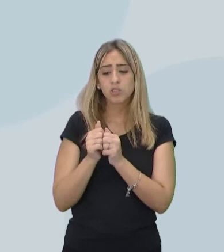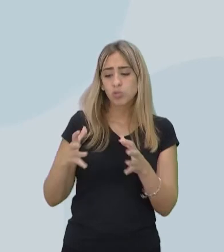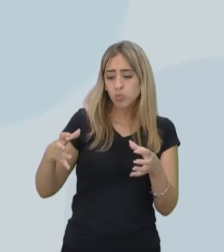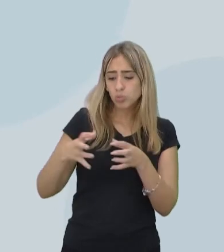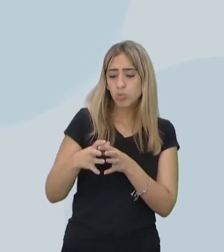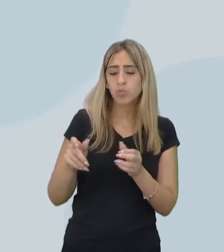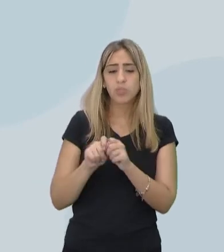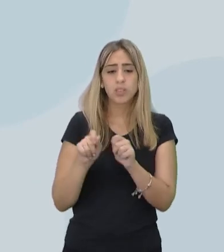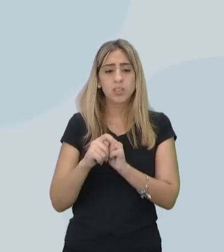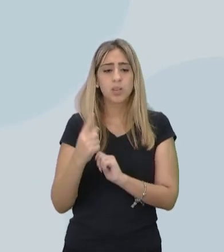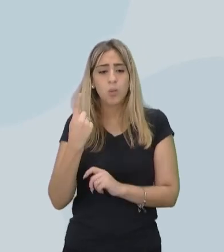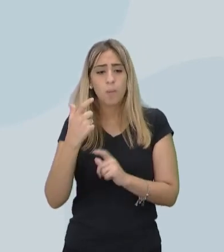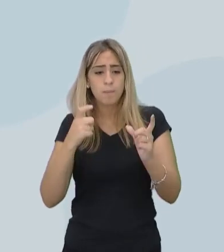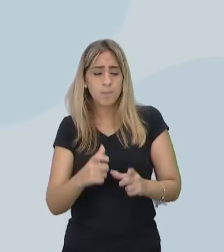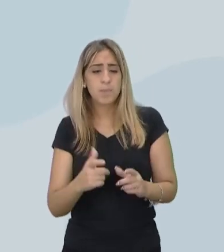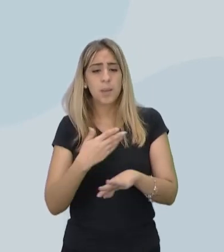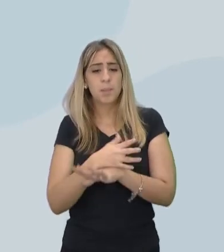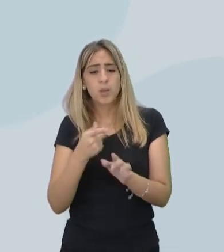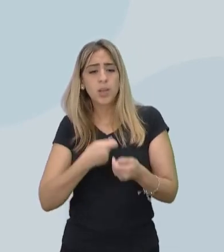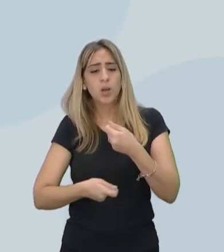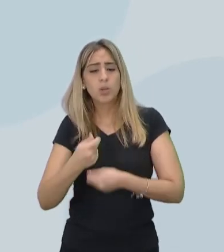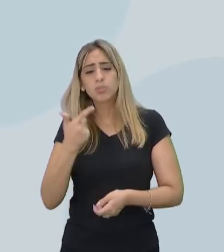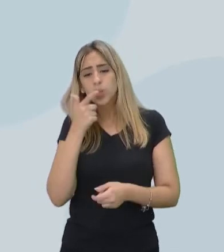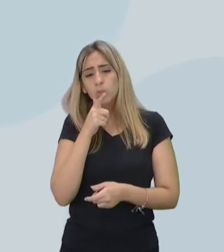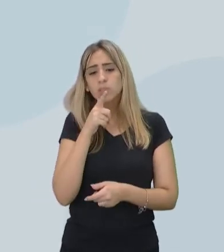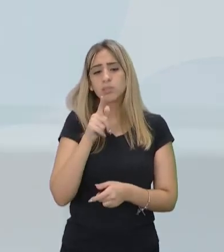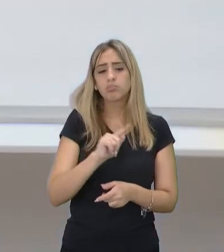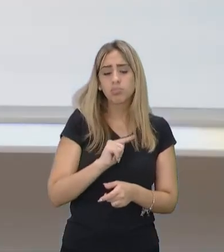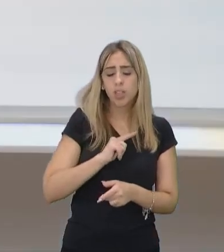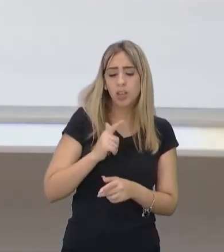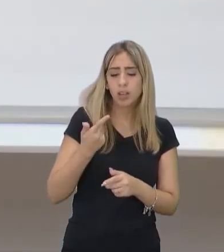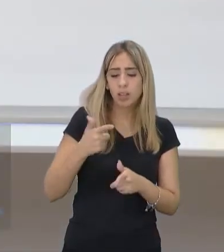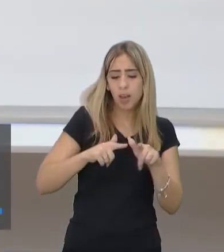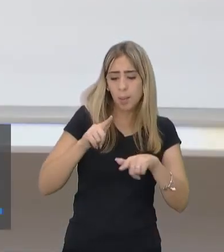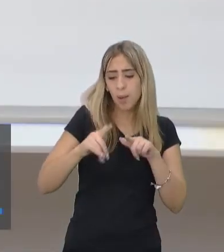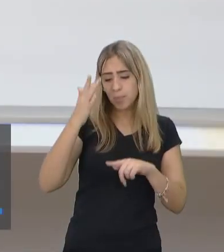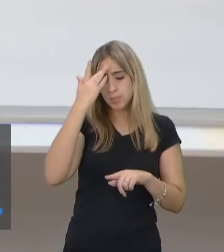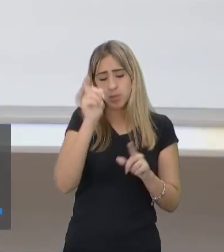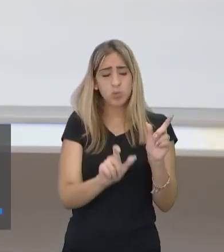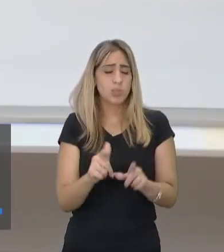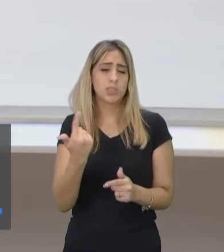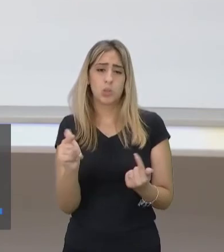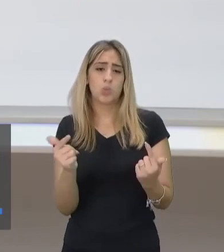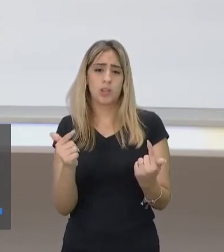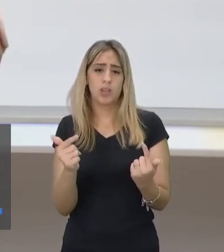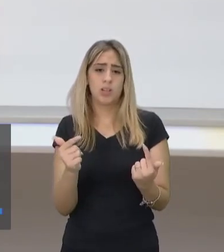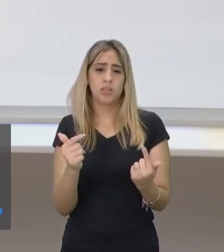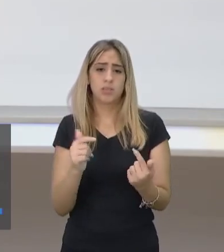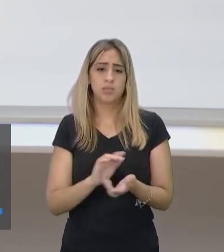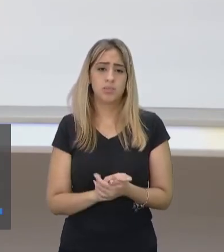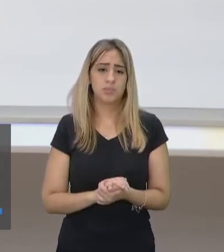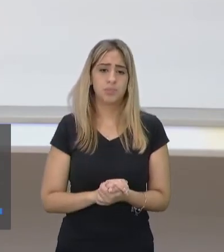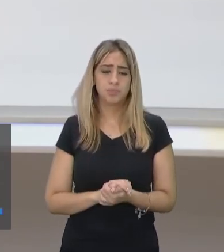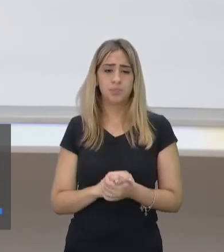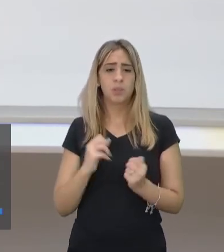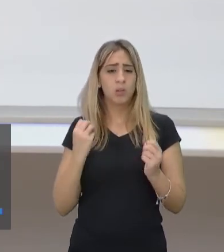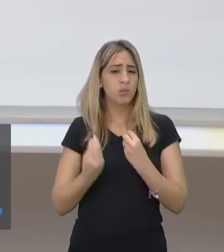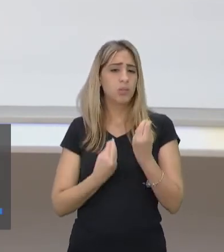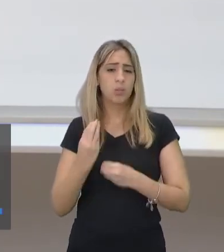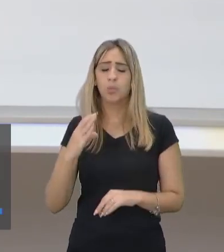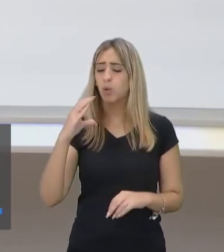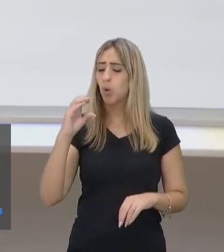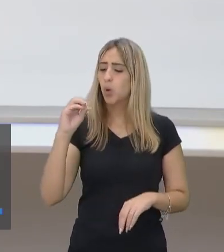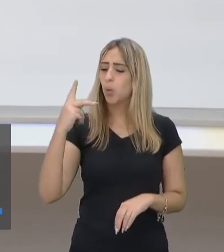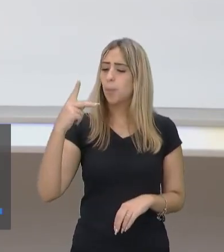uma cooperativa, vão abrir um tipo de negócio para gerar emprego para pessoas que são desfavorecidas. Exato. Tá? Que pode ser desde uma cooperativa